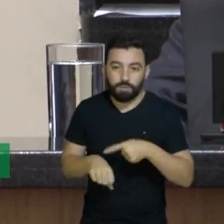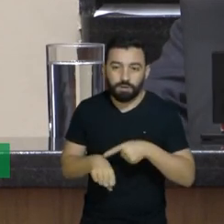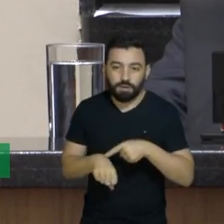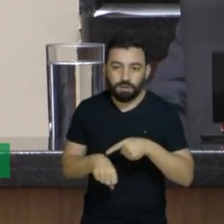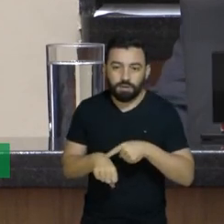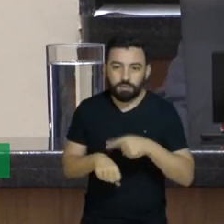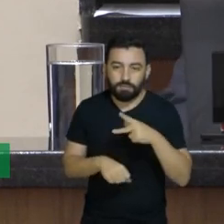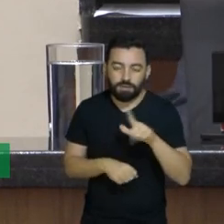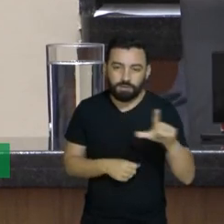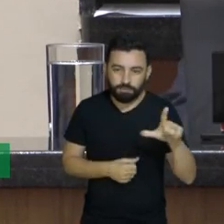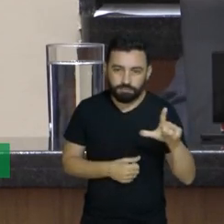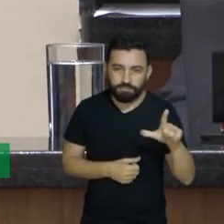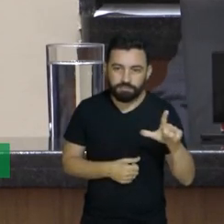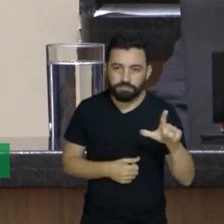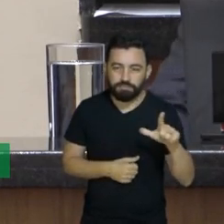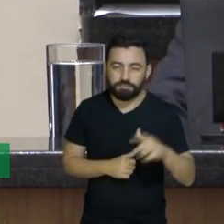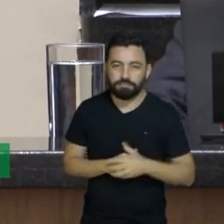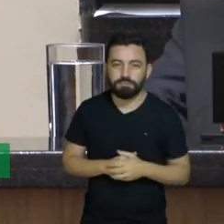ao PL,